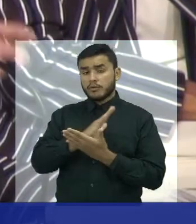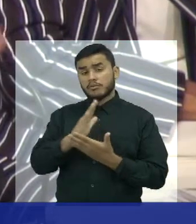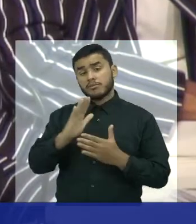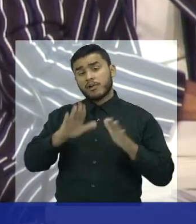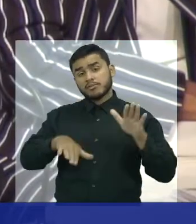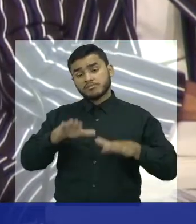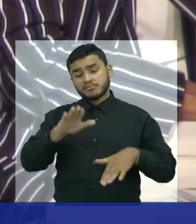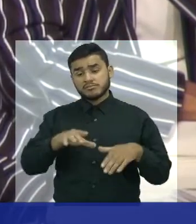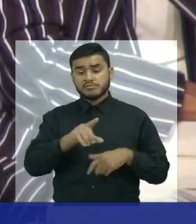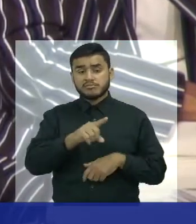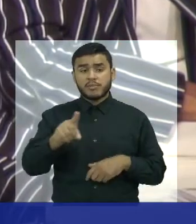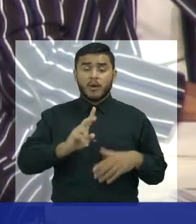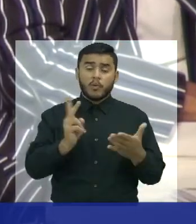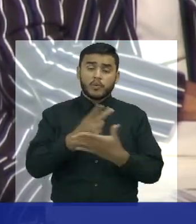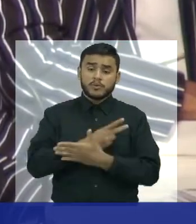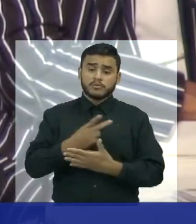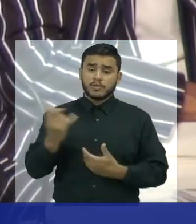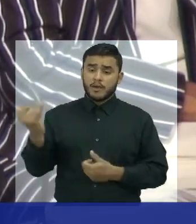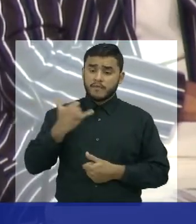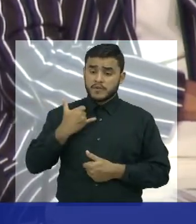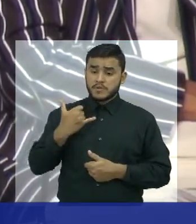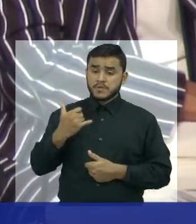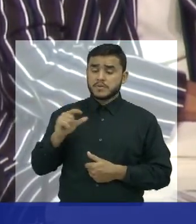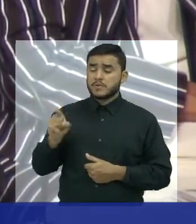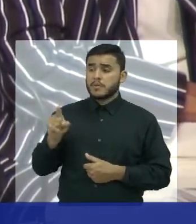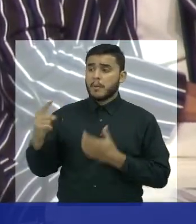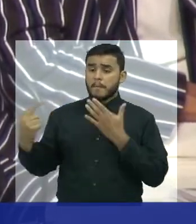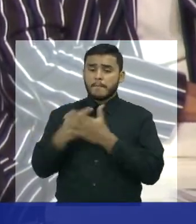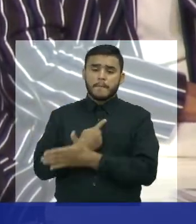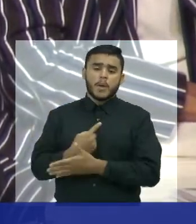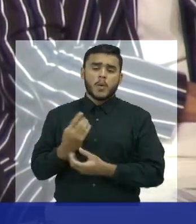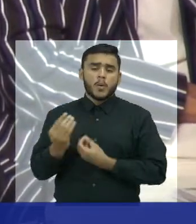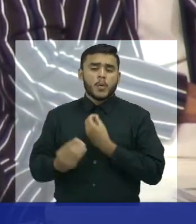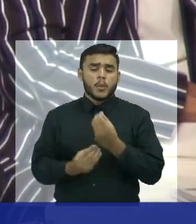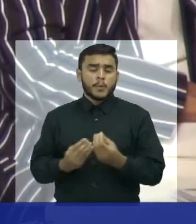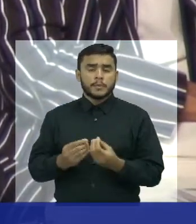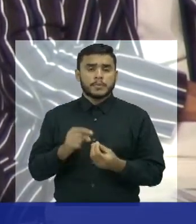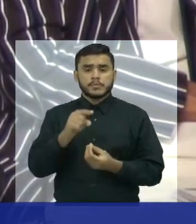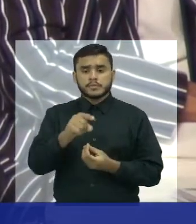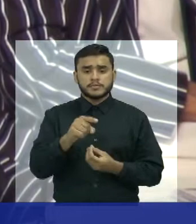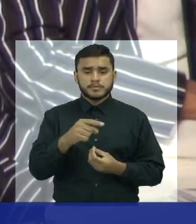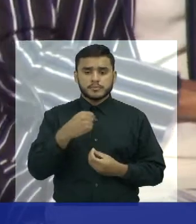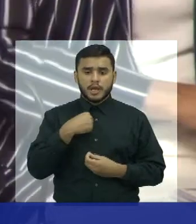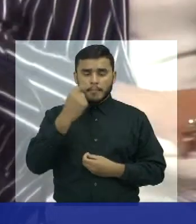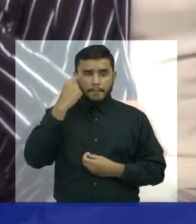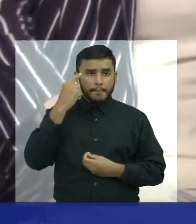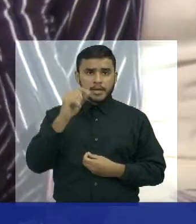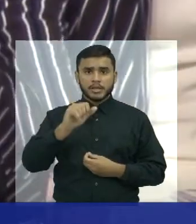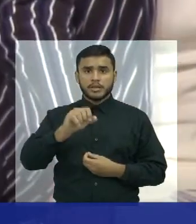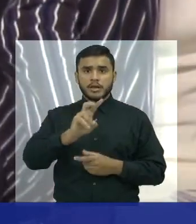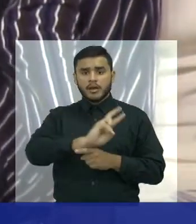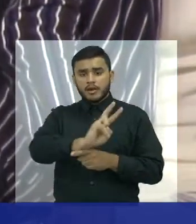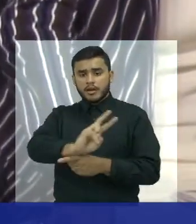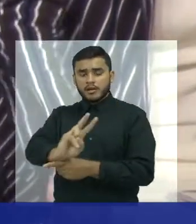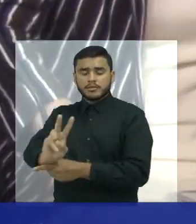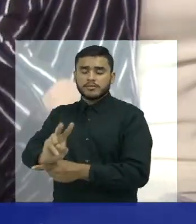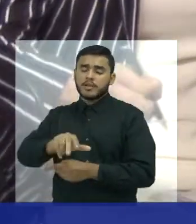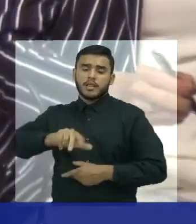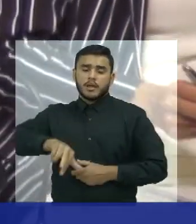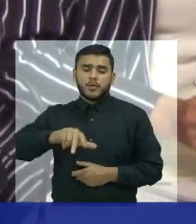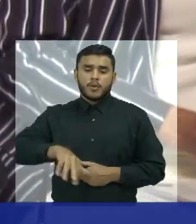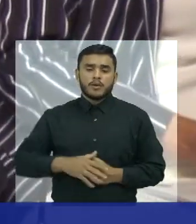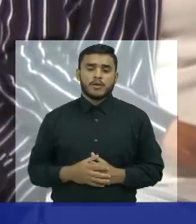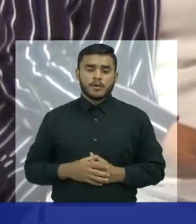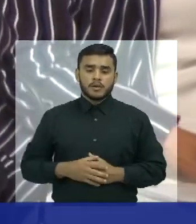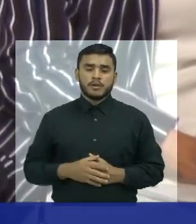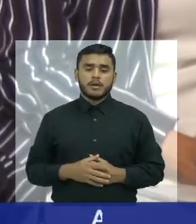é natural e é importante que isso aconteça, porque a solução muitas vezes não é na fiscalização. A solução muitas vezes passa pela